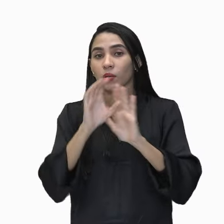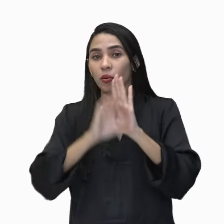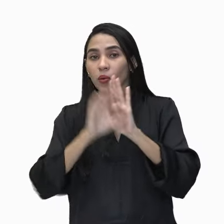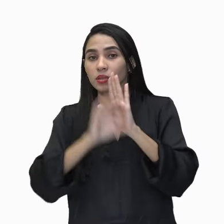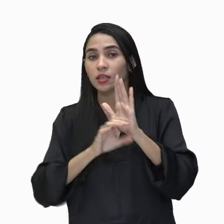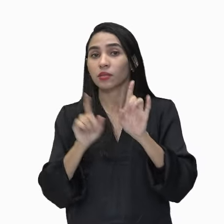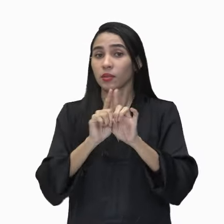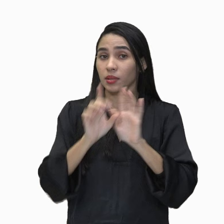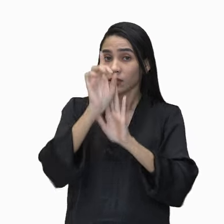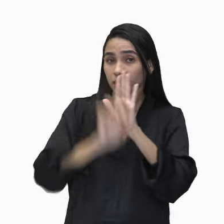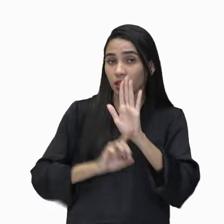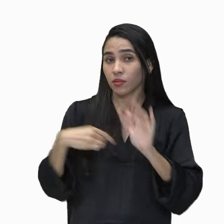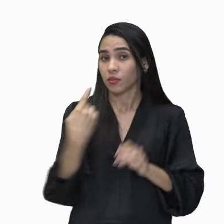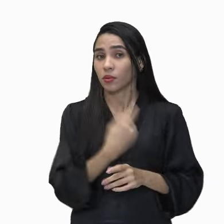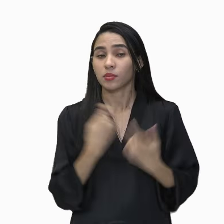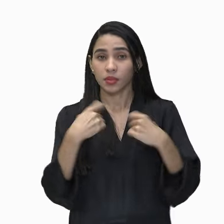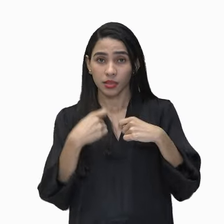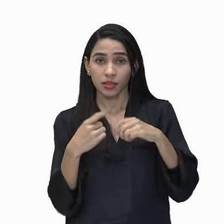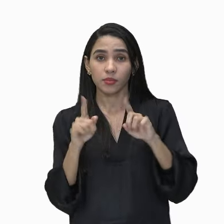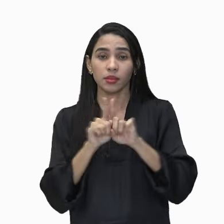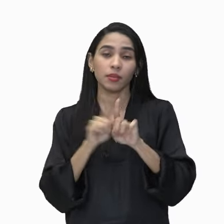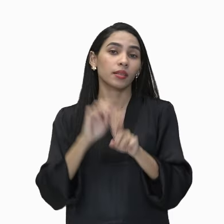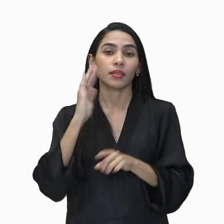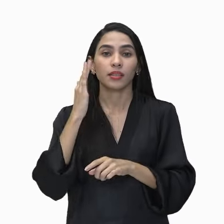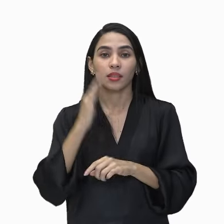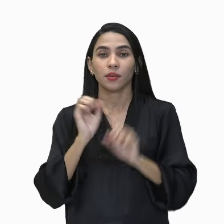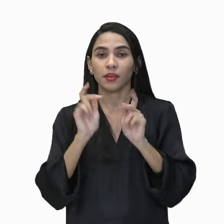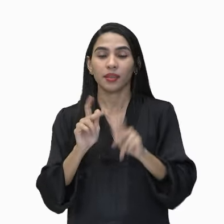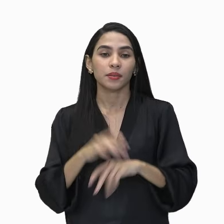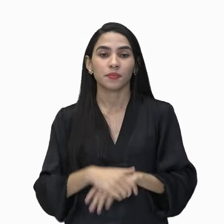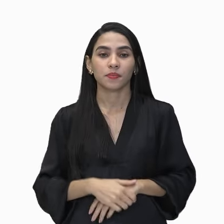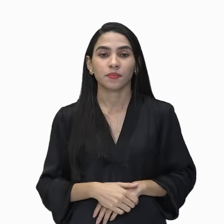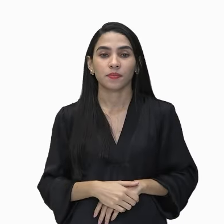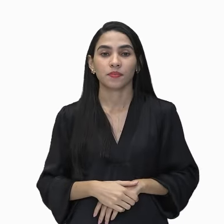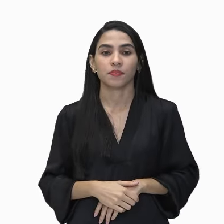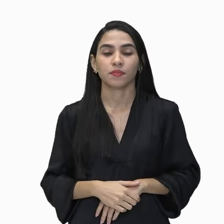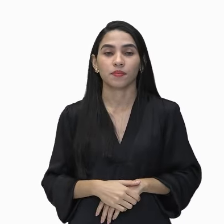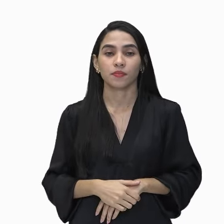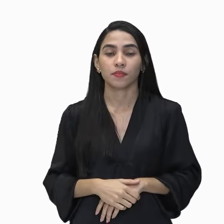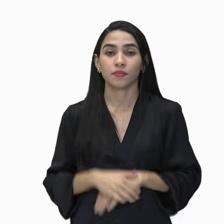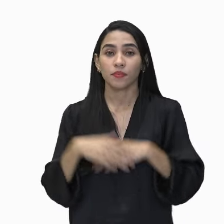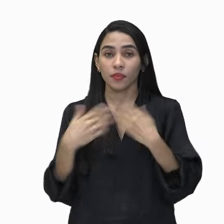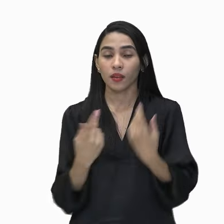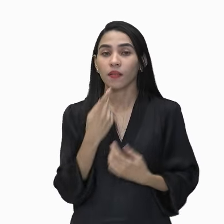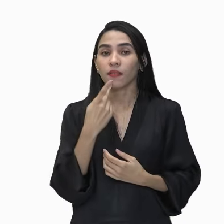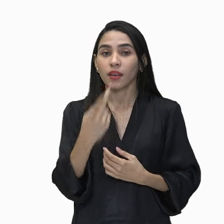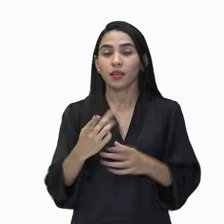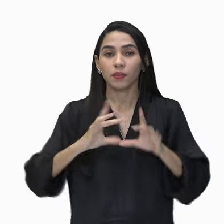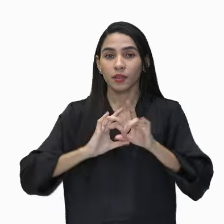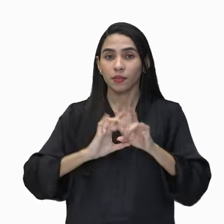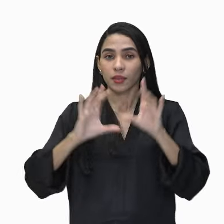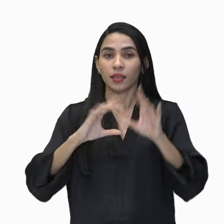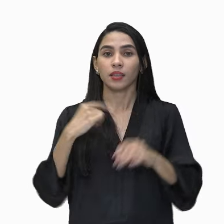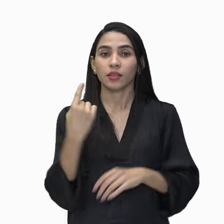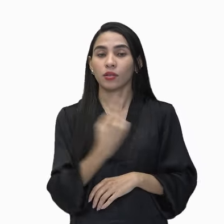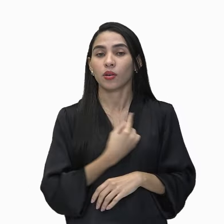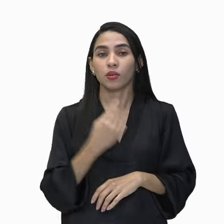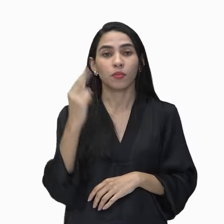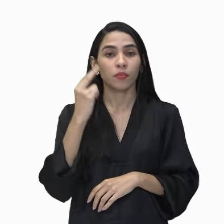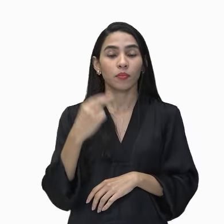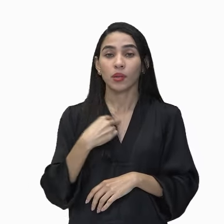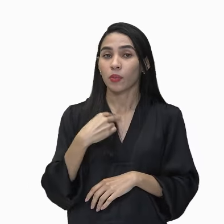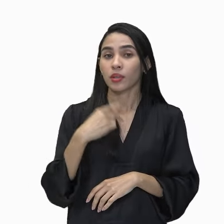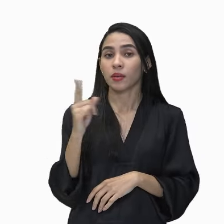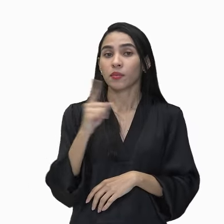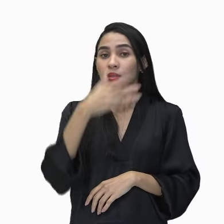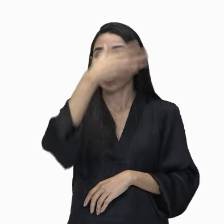direito também. A gente tem que entender um pouco isso daí. Tá bom, gente? E aí, quando nós falamos de liberdade, nós não podemos esquecer a questão